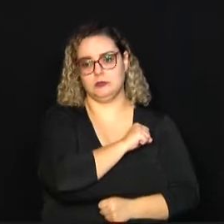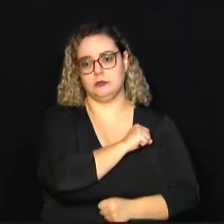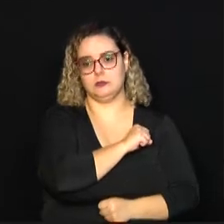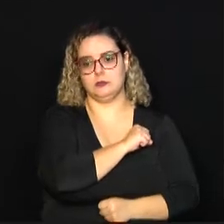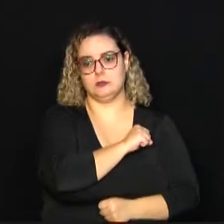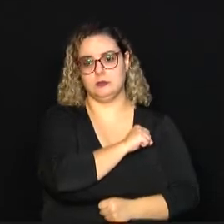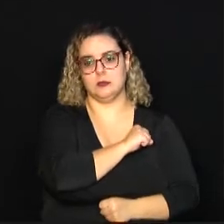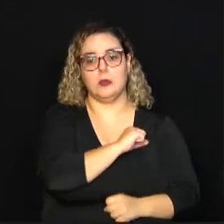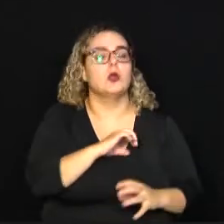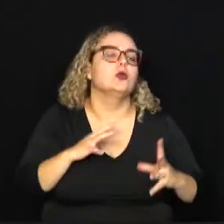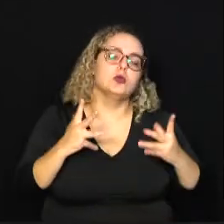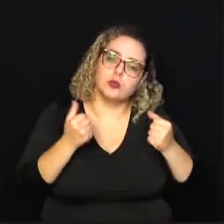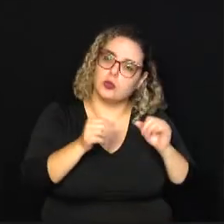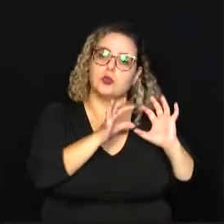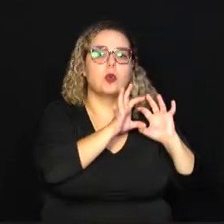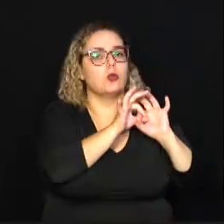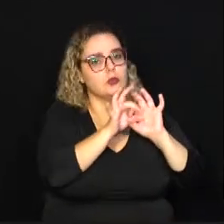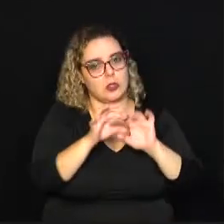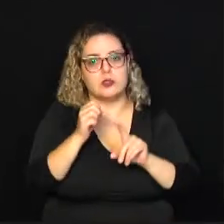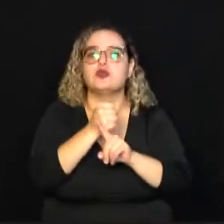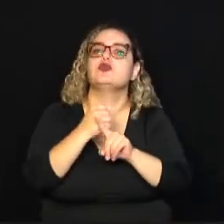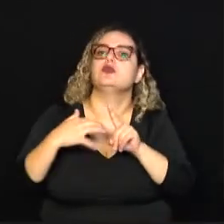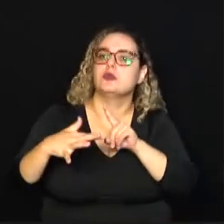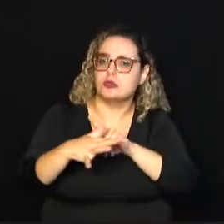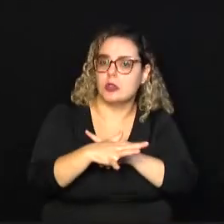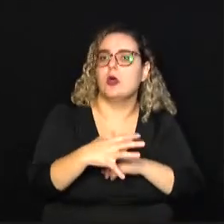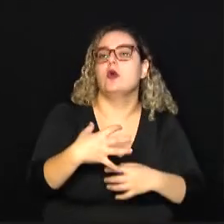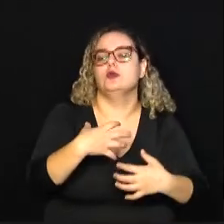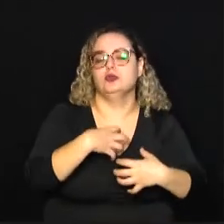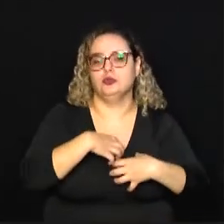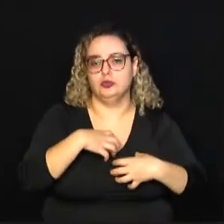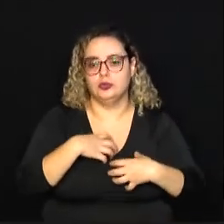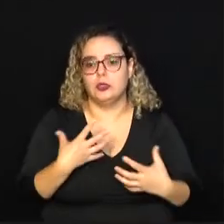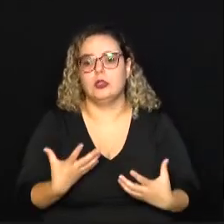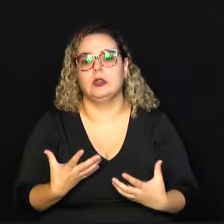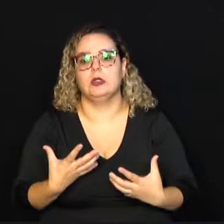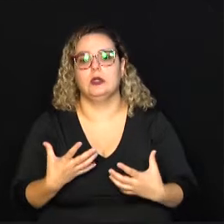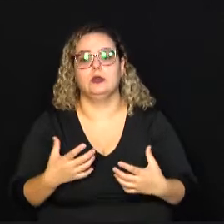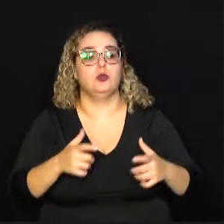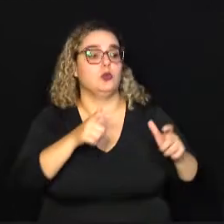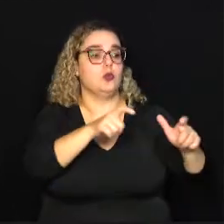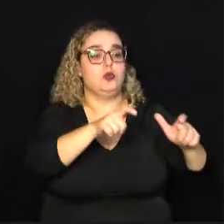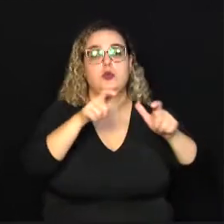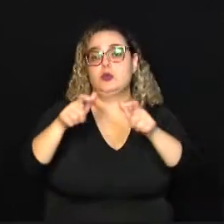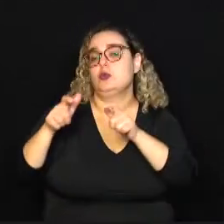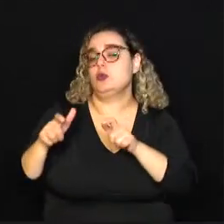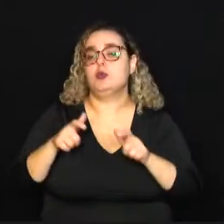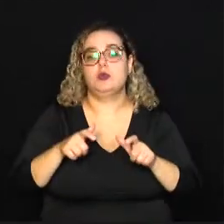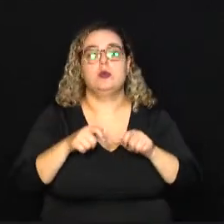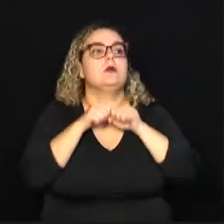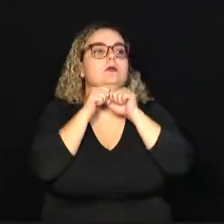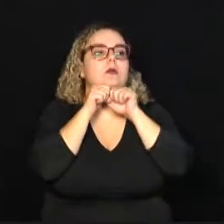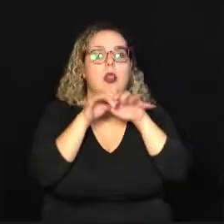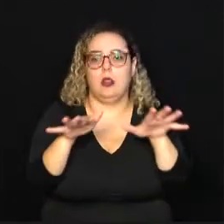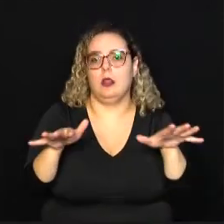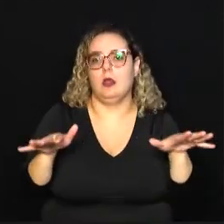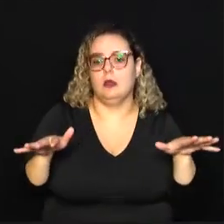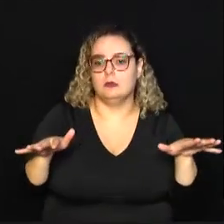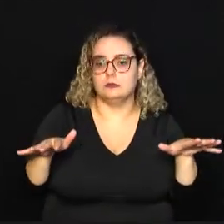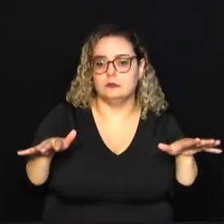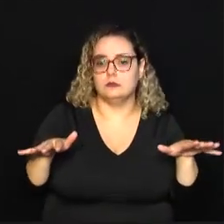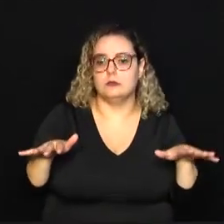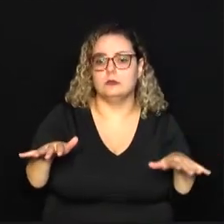contexto social em que o vírus se encontra, da maneira, né, em que o vírus, que tipo de ambiente social que ele se dissemina. E